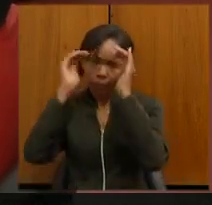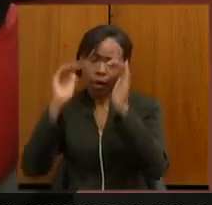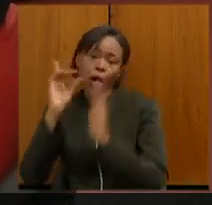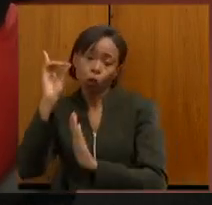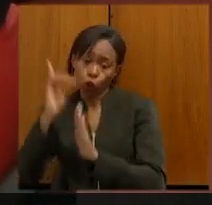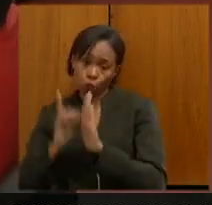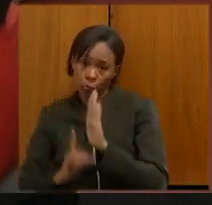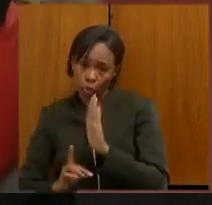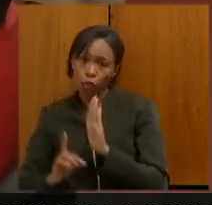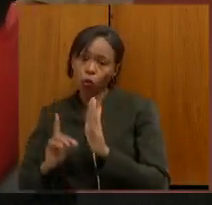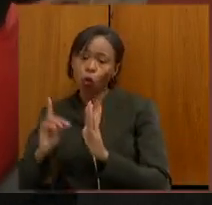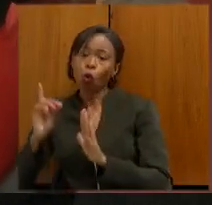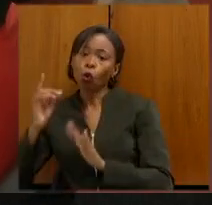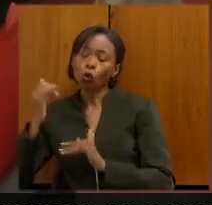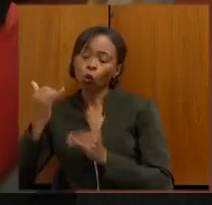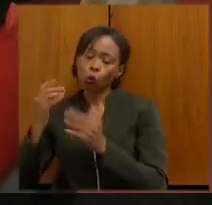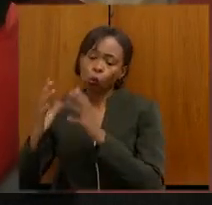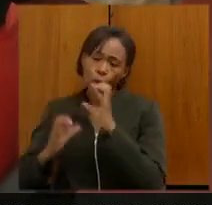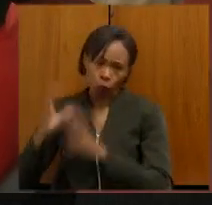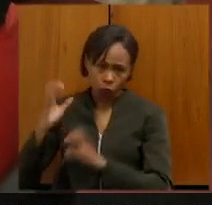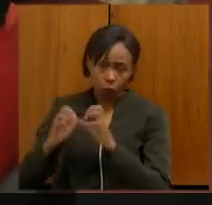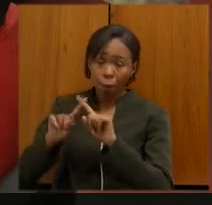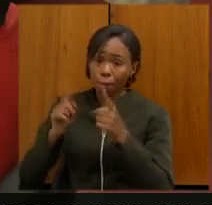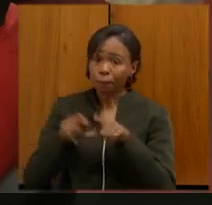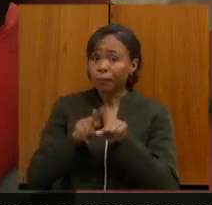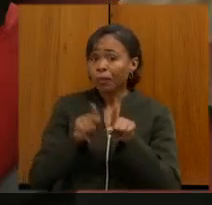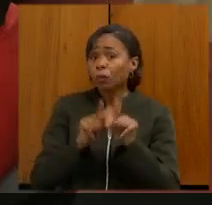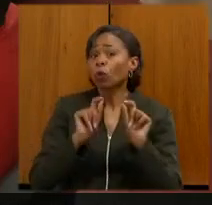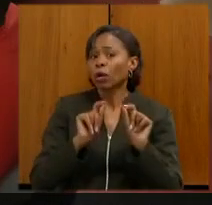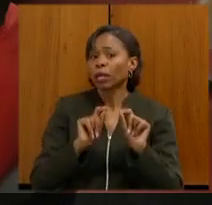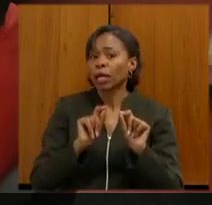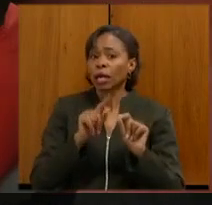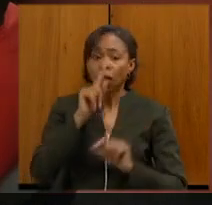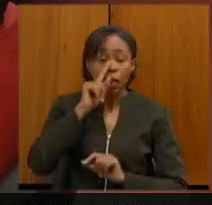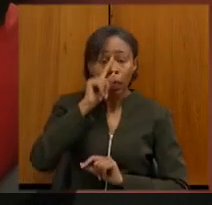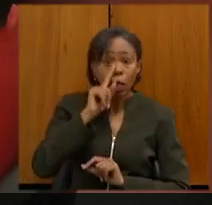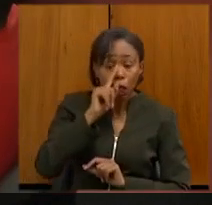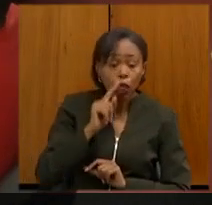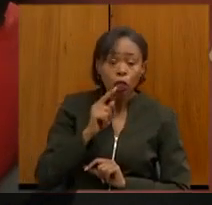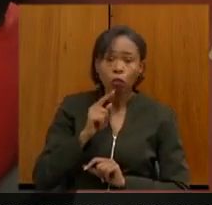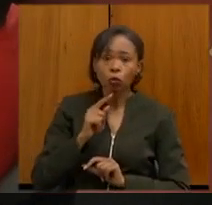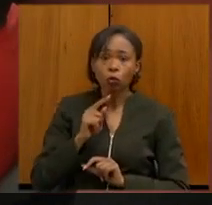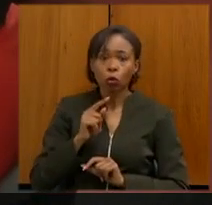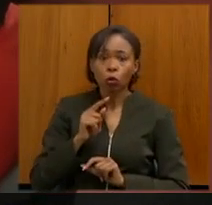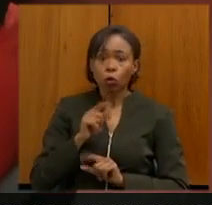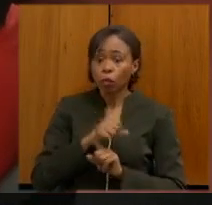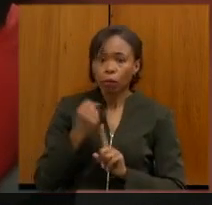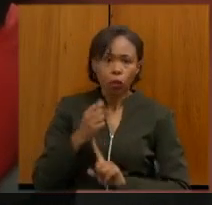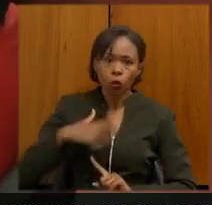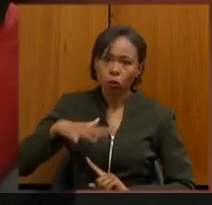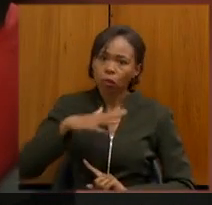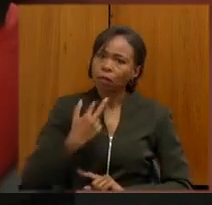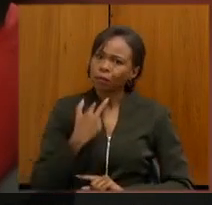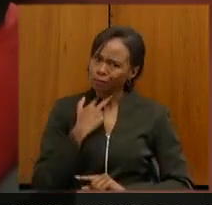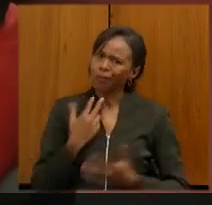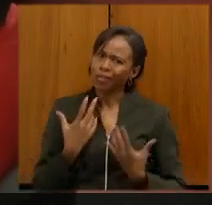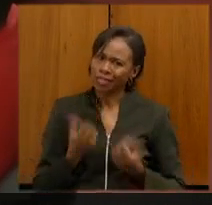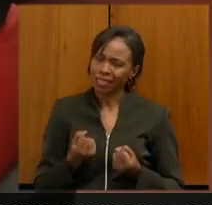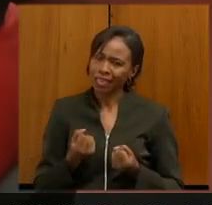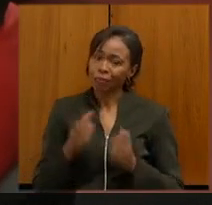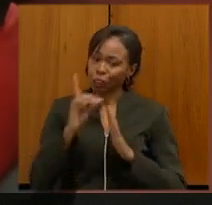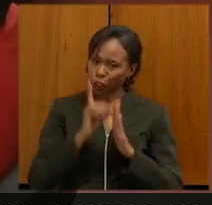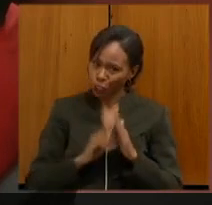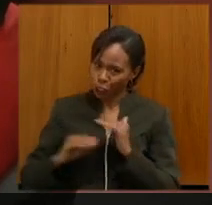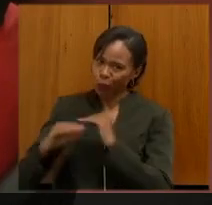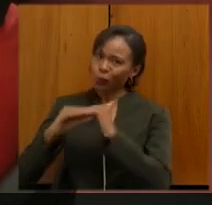não pode prejudicar a sociedade como todo nem colocar as pessoas em isso Como assim escreve o nosso todos são têm os mesmos direitos